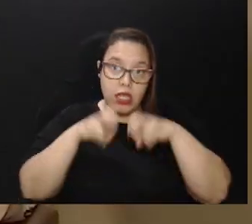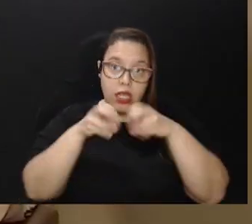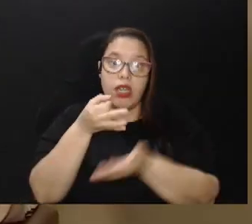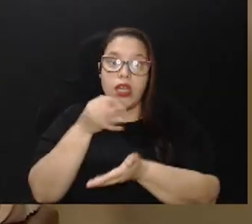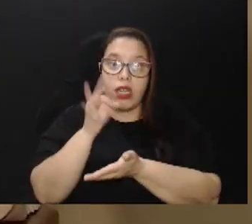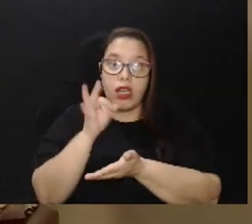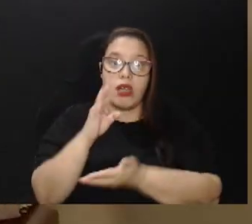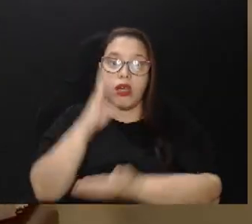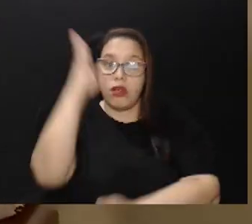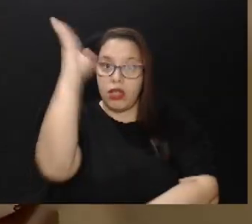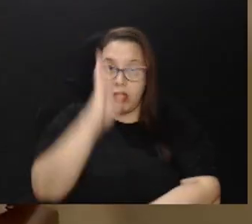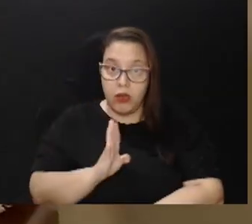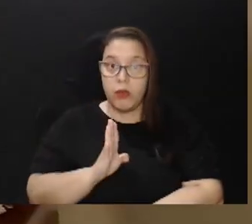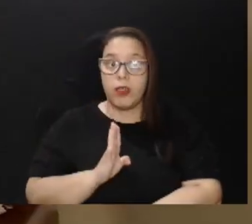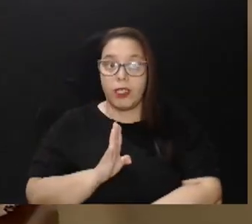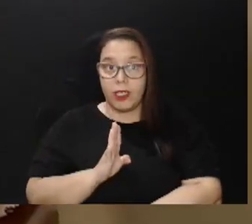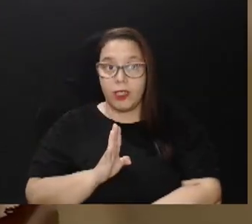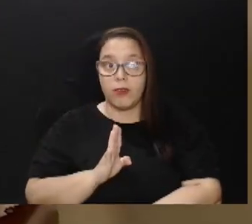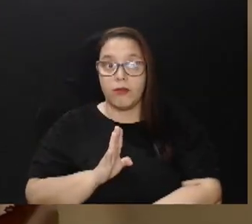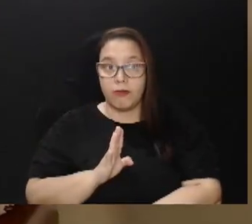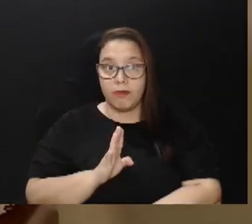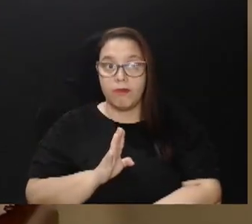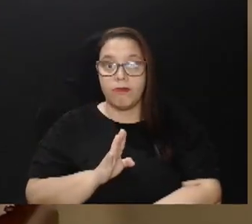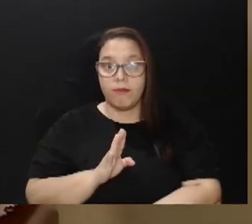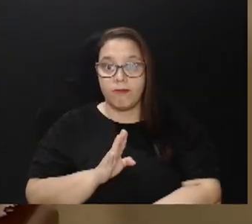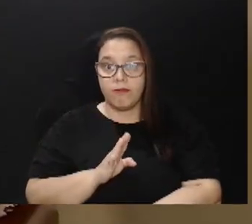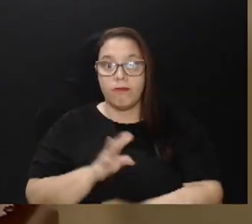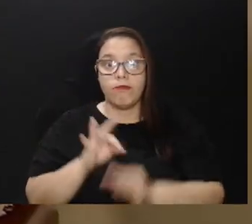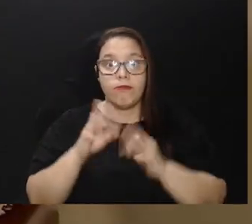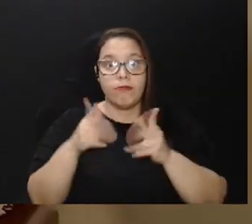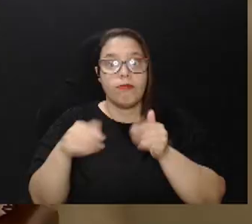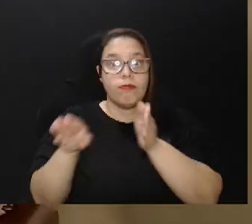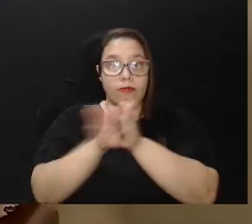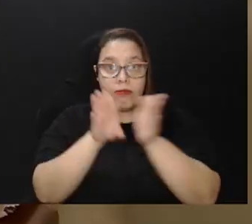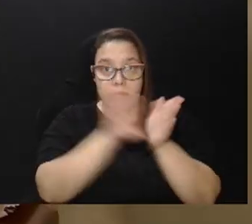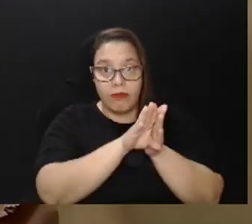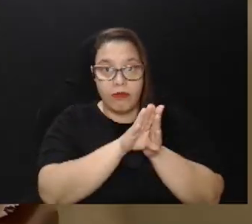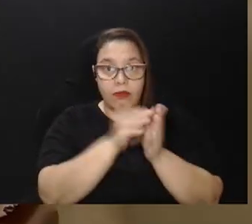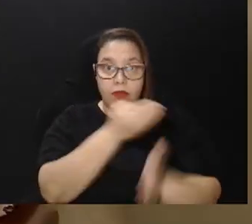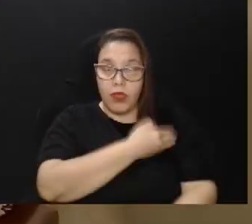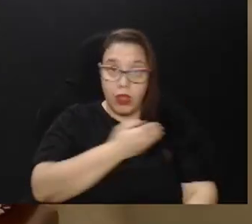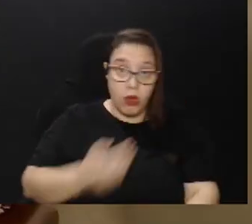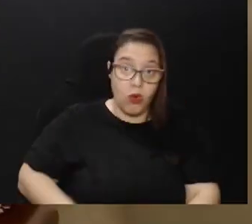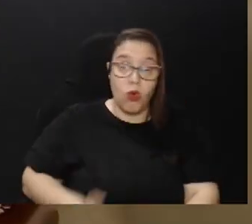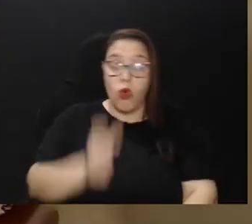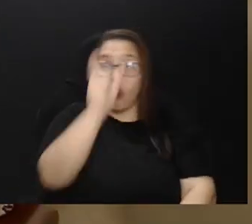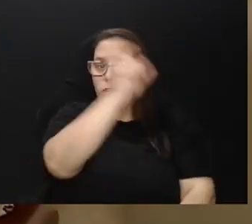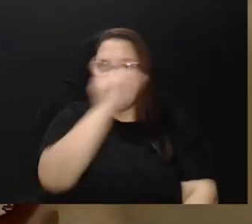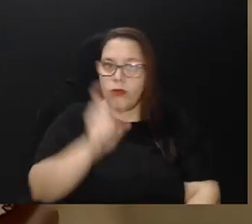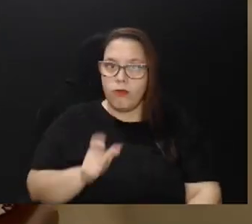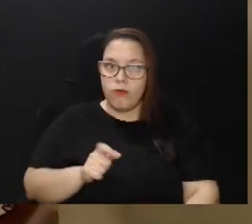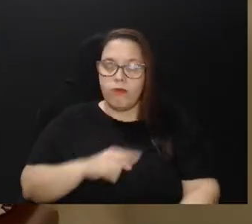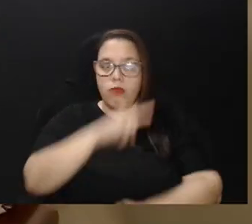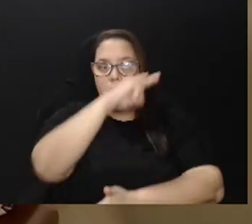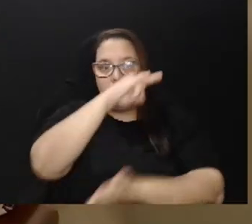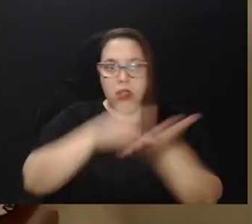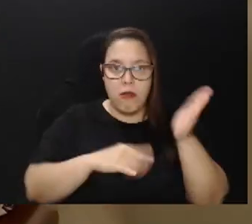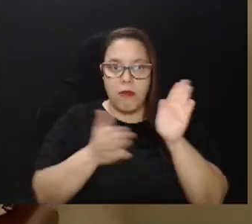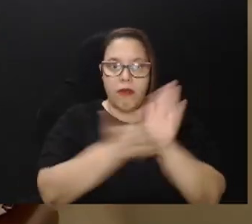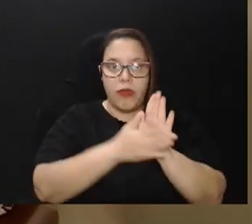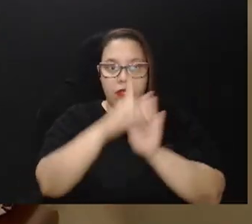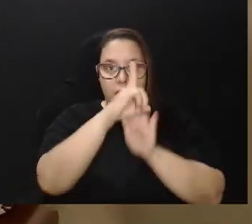Brasil. Então tudo isso foi chegando no governo italiano e ele baixou um decreto dizendo que